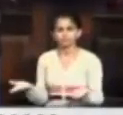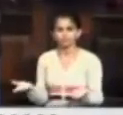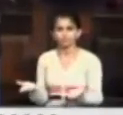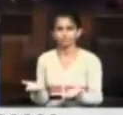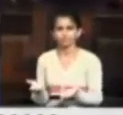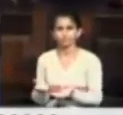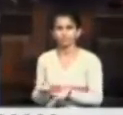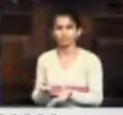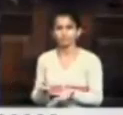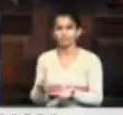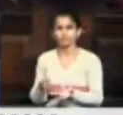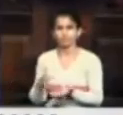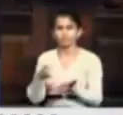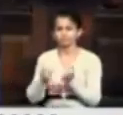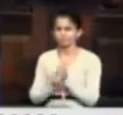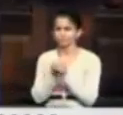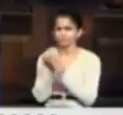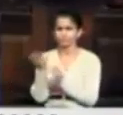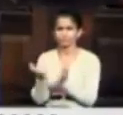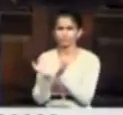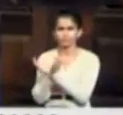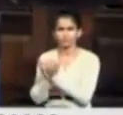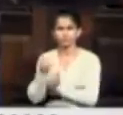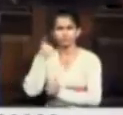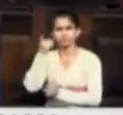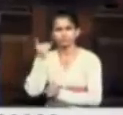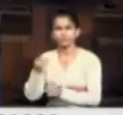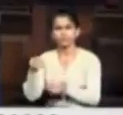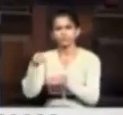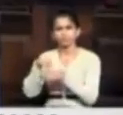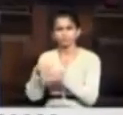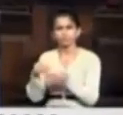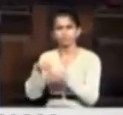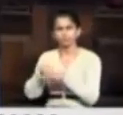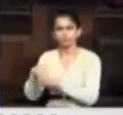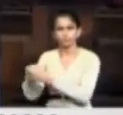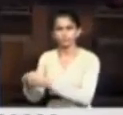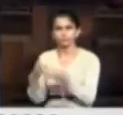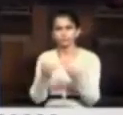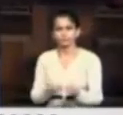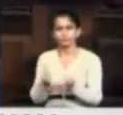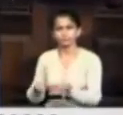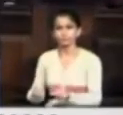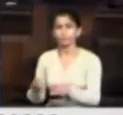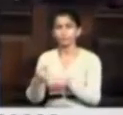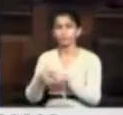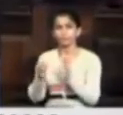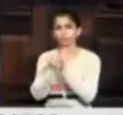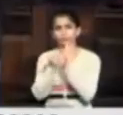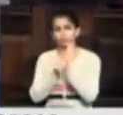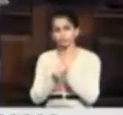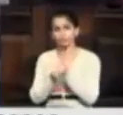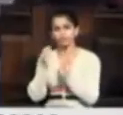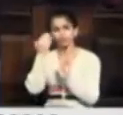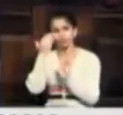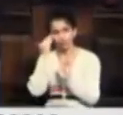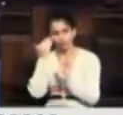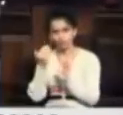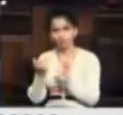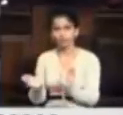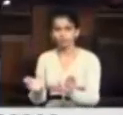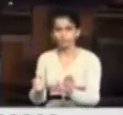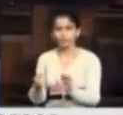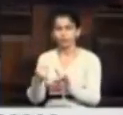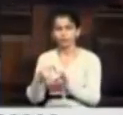Entendo perfeitamente que vários deputados votem favorável, principalmente depois das emendas apresentadas, entendendo que por causa da